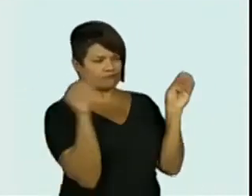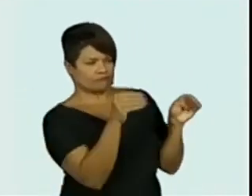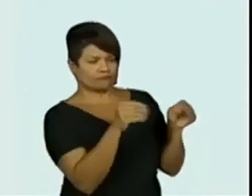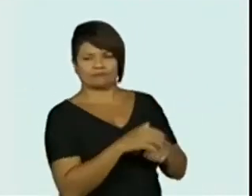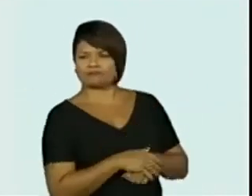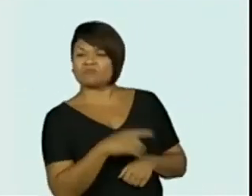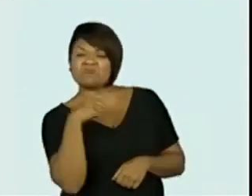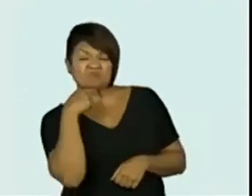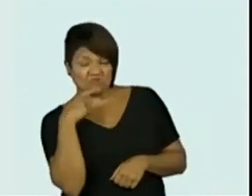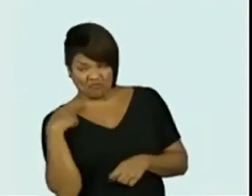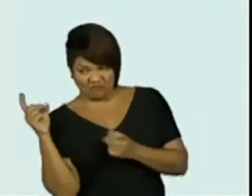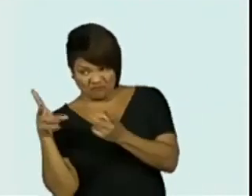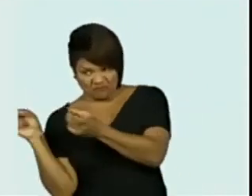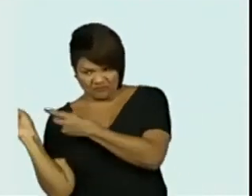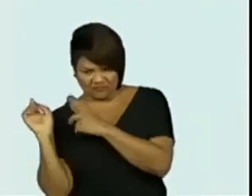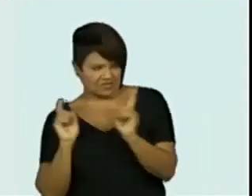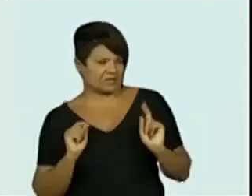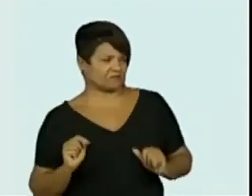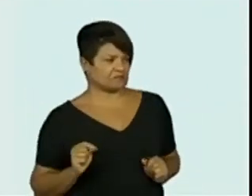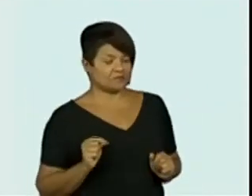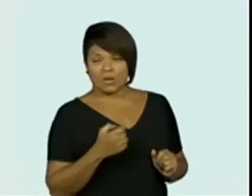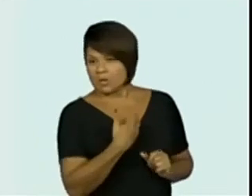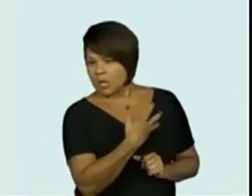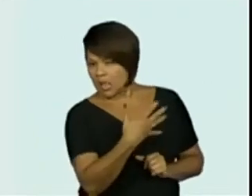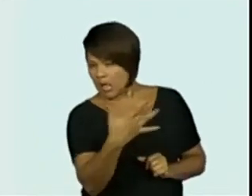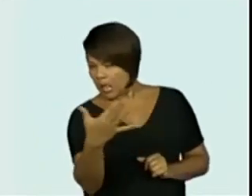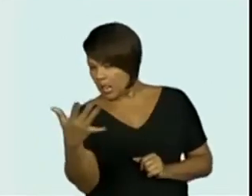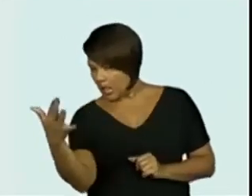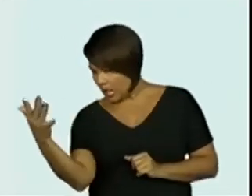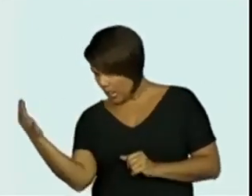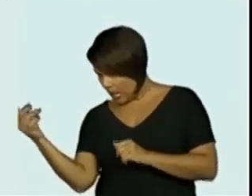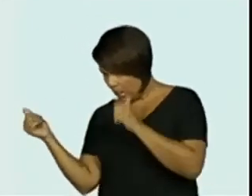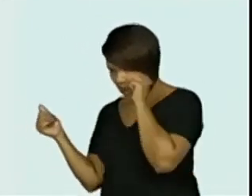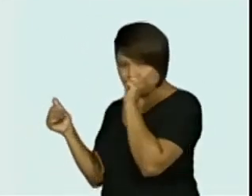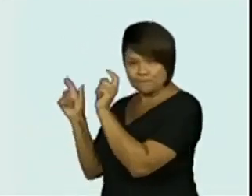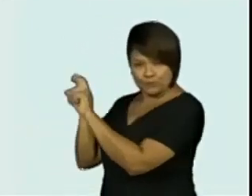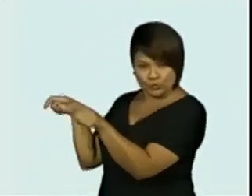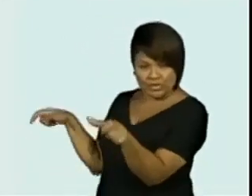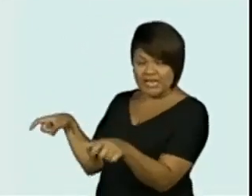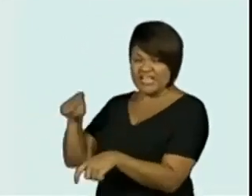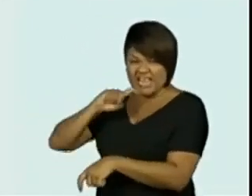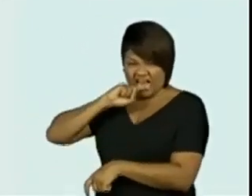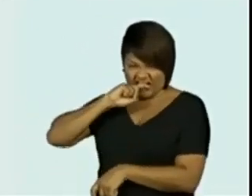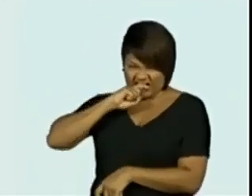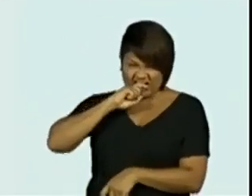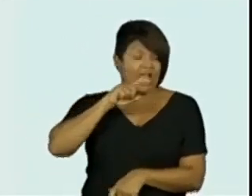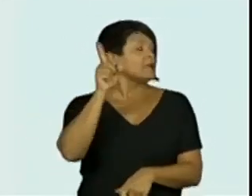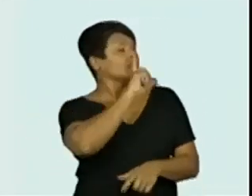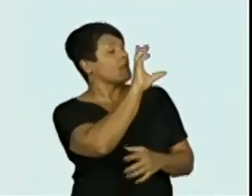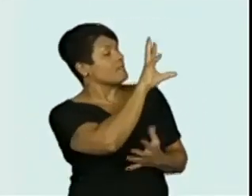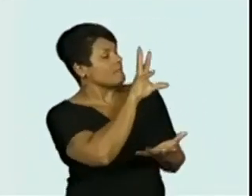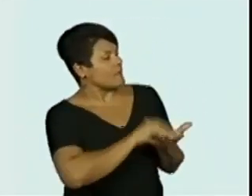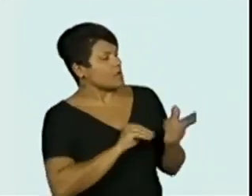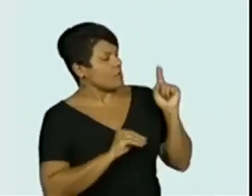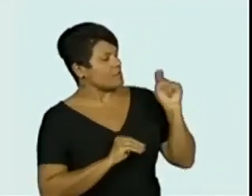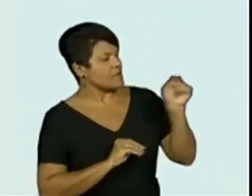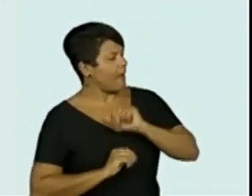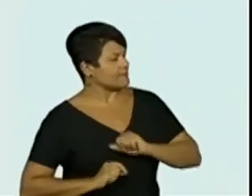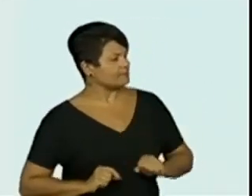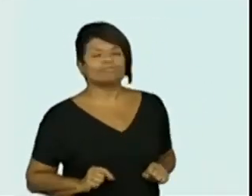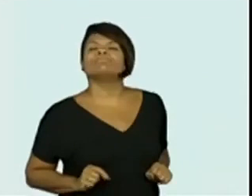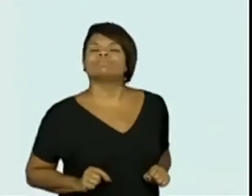nada parecido. Aquele bando de gente invejosa não ia poder copiar a roupa